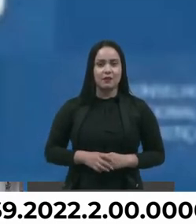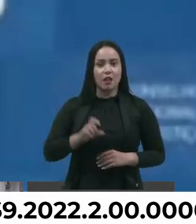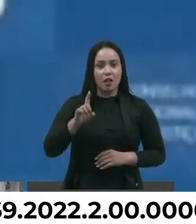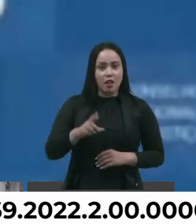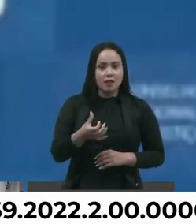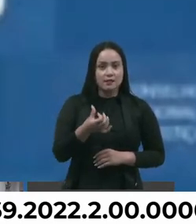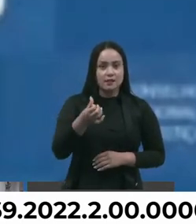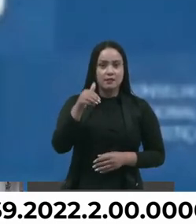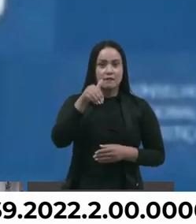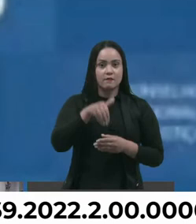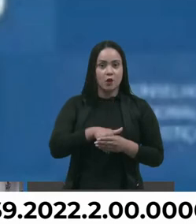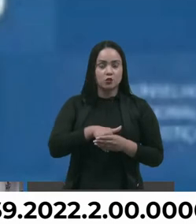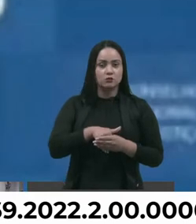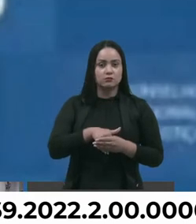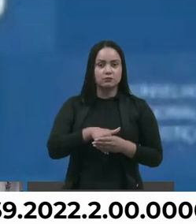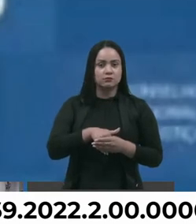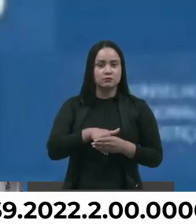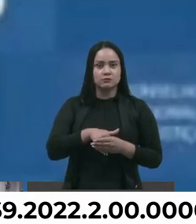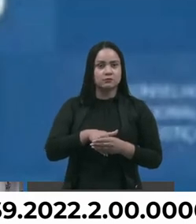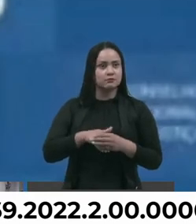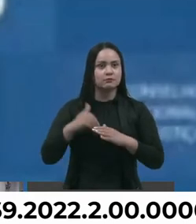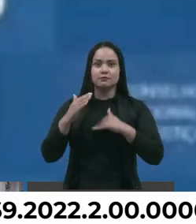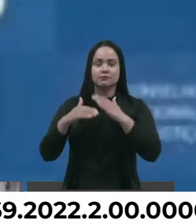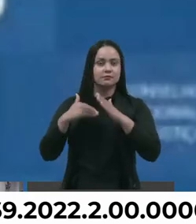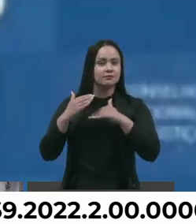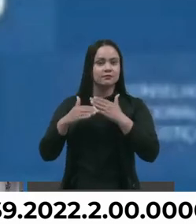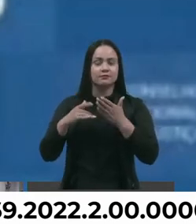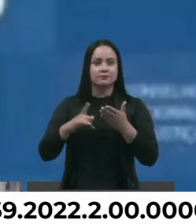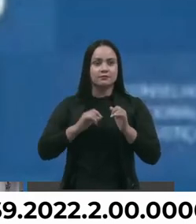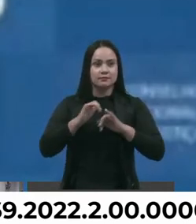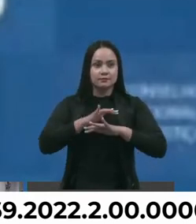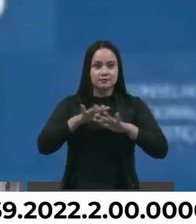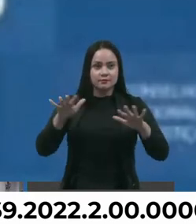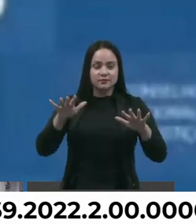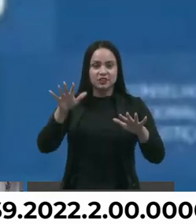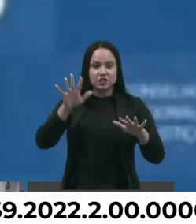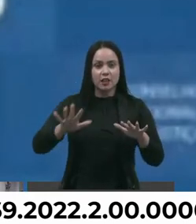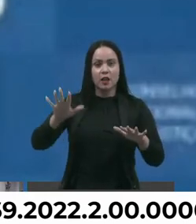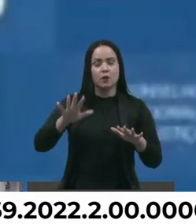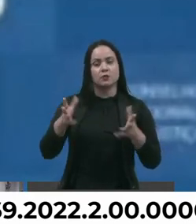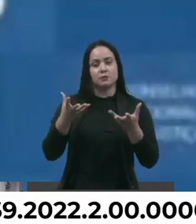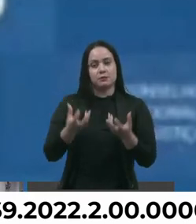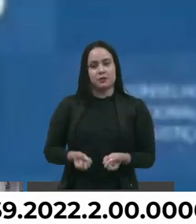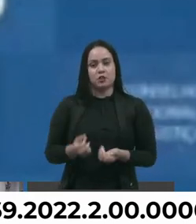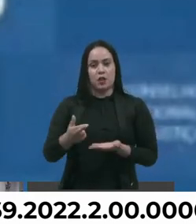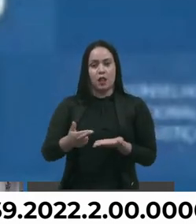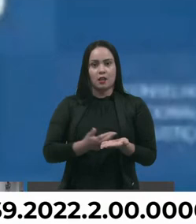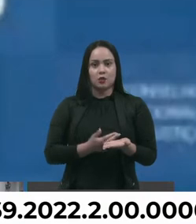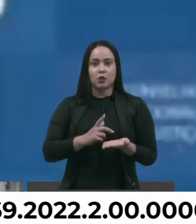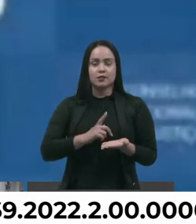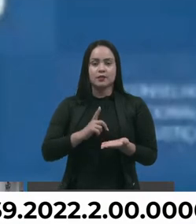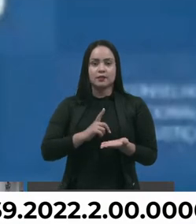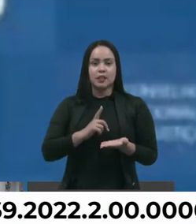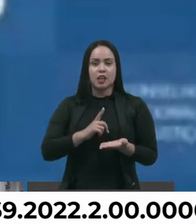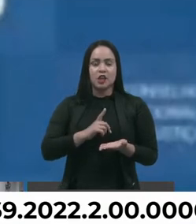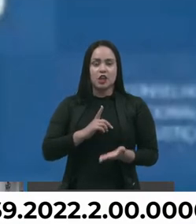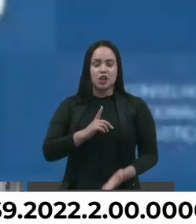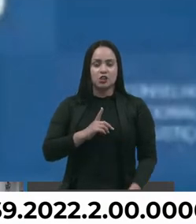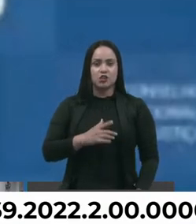votos, é um processo eletrônico, repercussão geral, admissibilidade. O relator aqui foi o ministro Dias